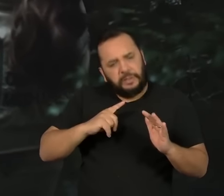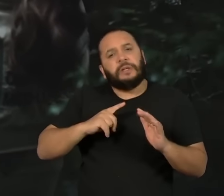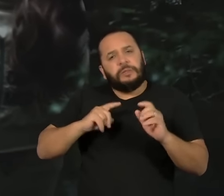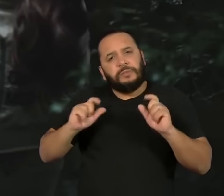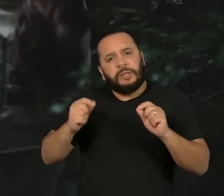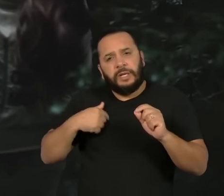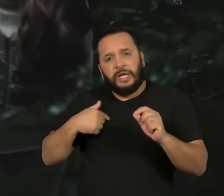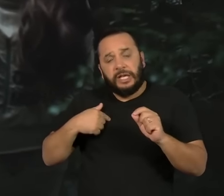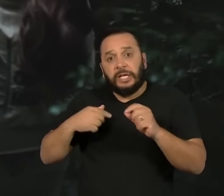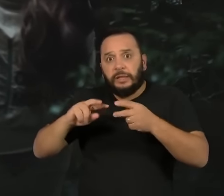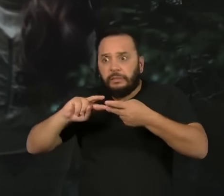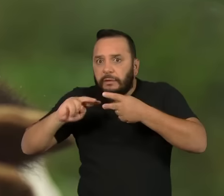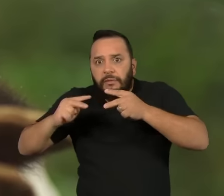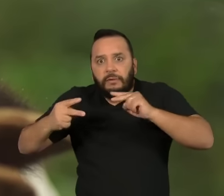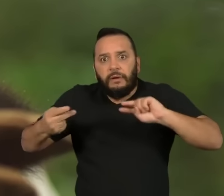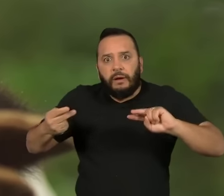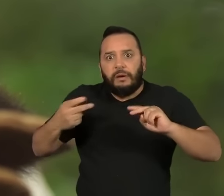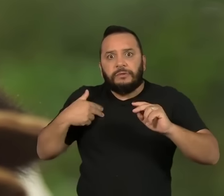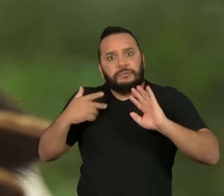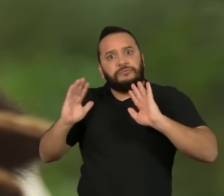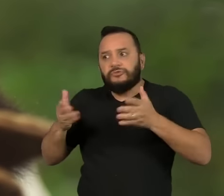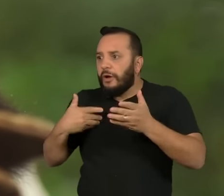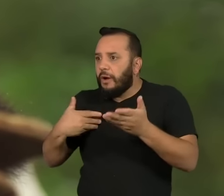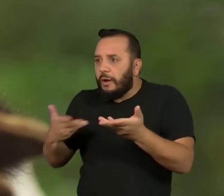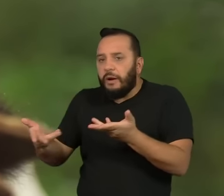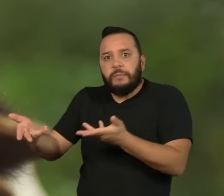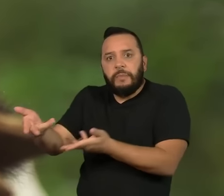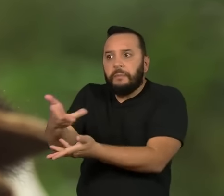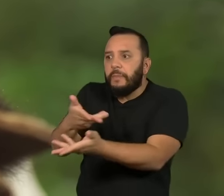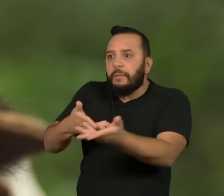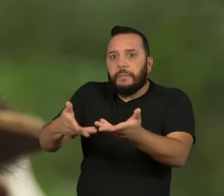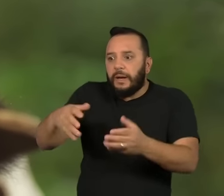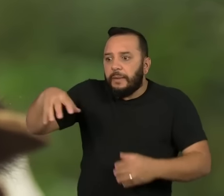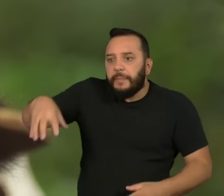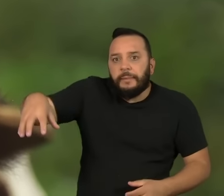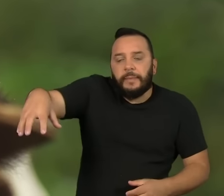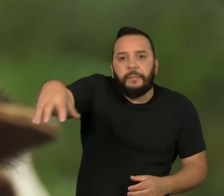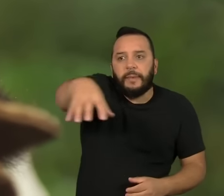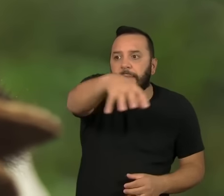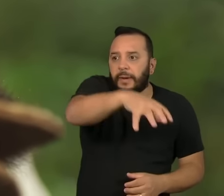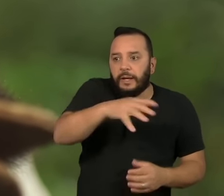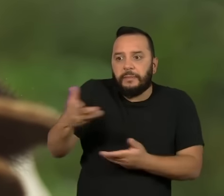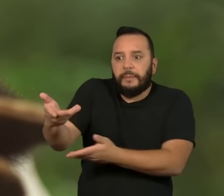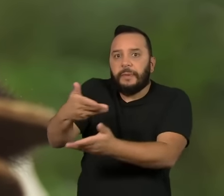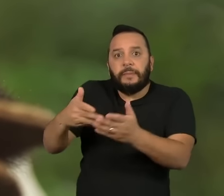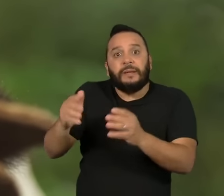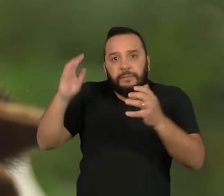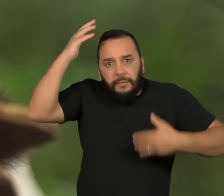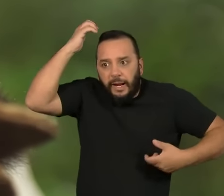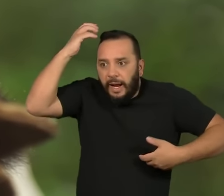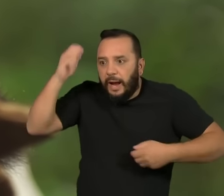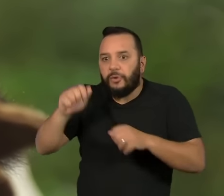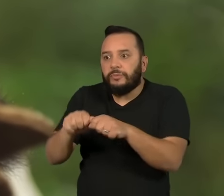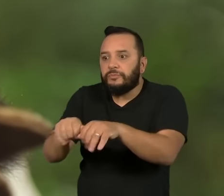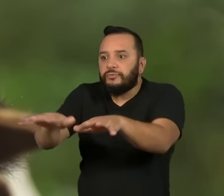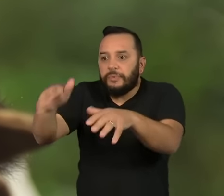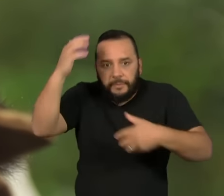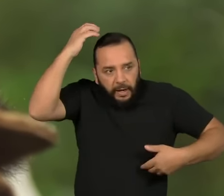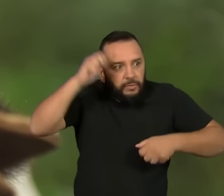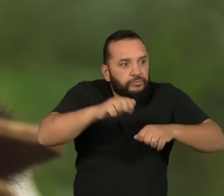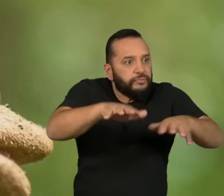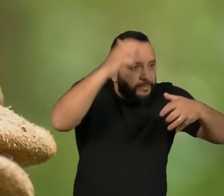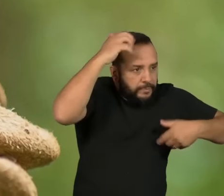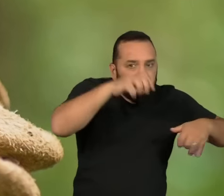a troca genética entre populações de diferentes fragmentos de mata para tornar esses primatas mais